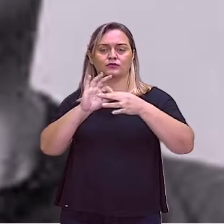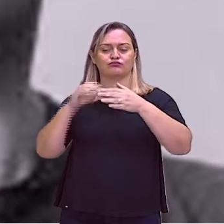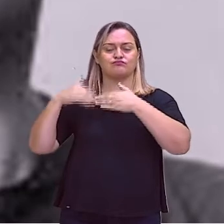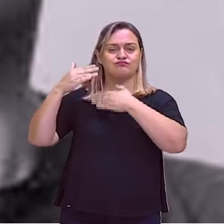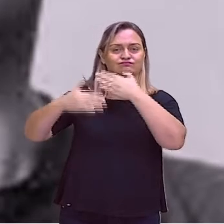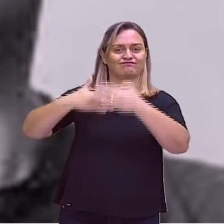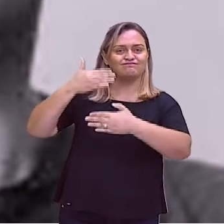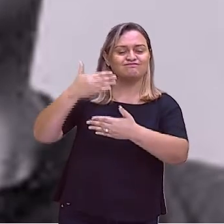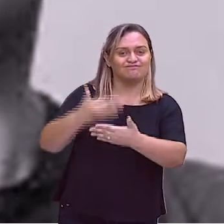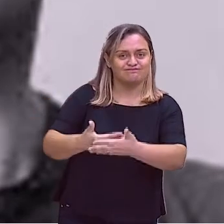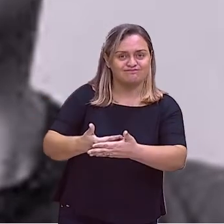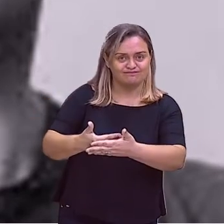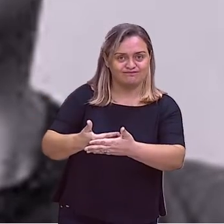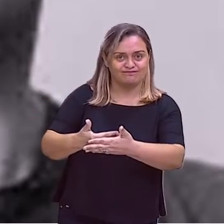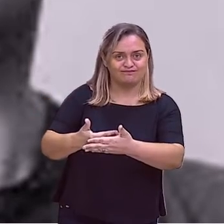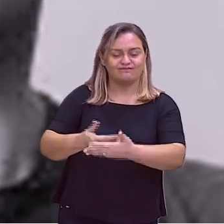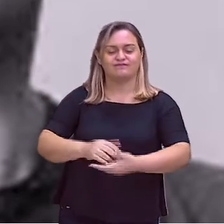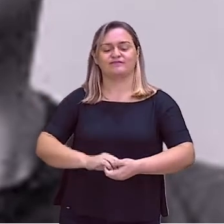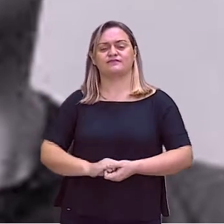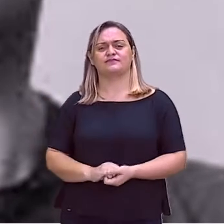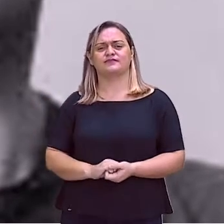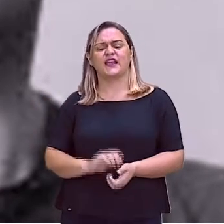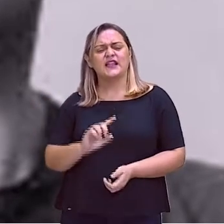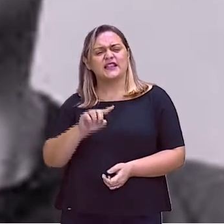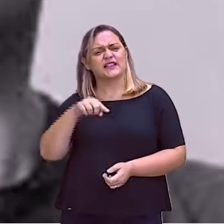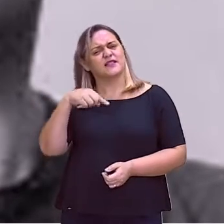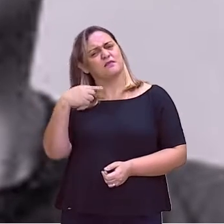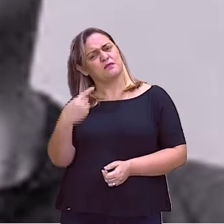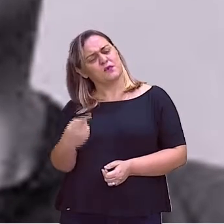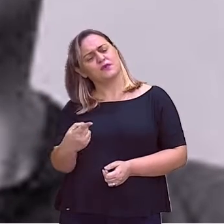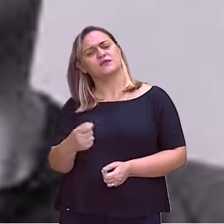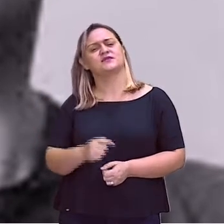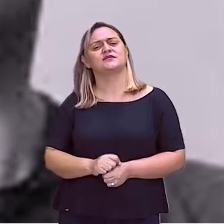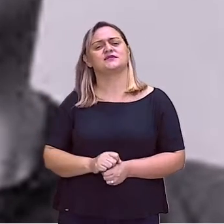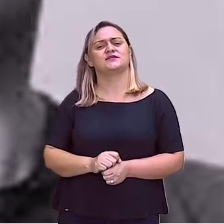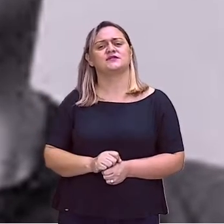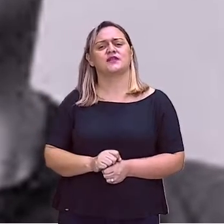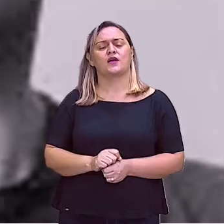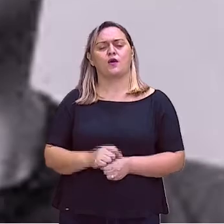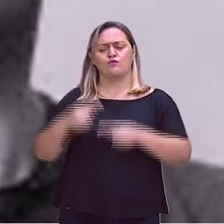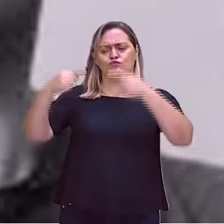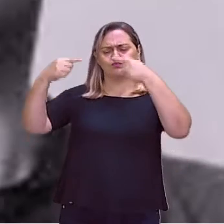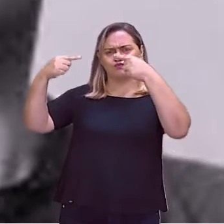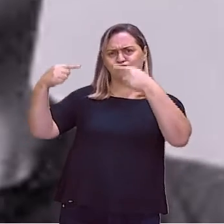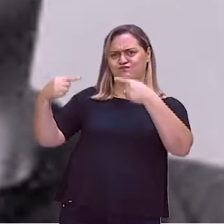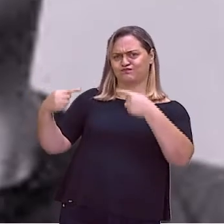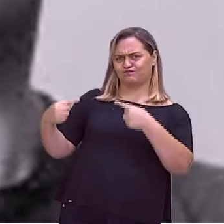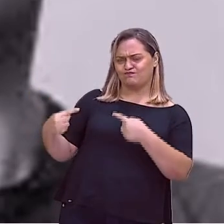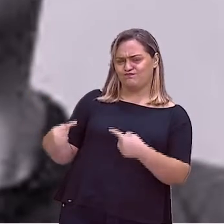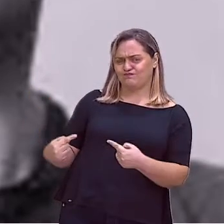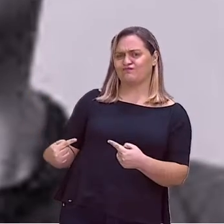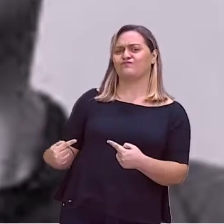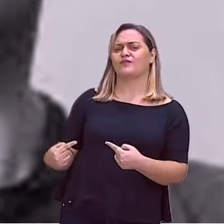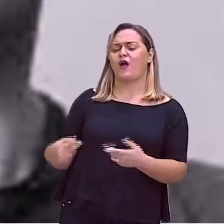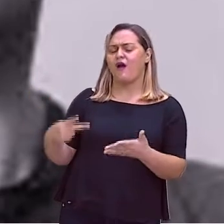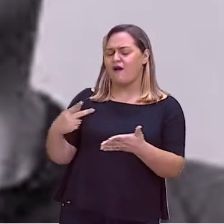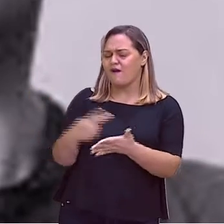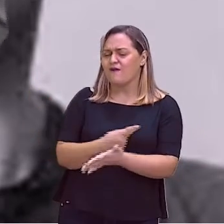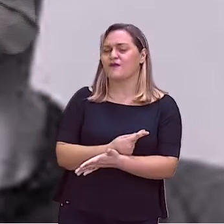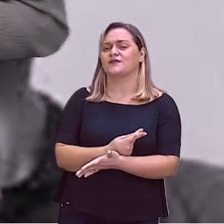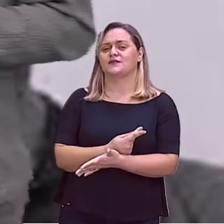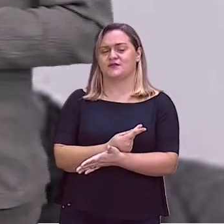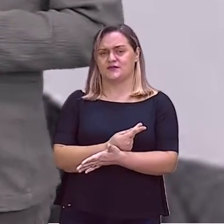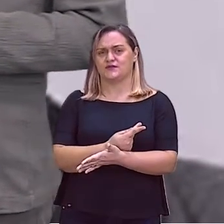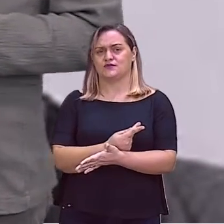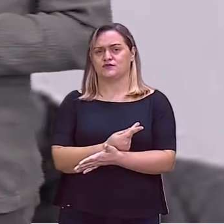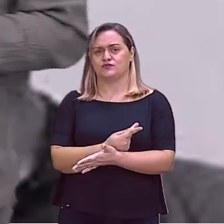A partir daí, como se fez na antiguidade, a competição seria realizada